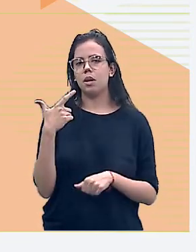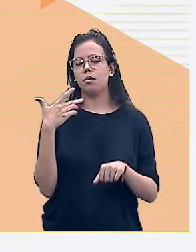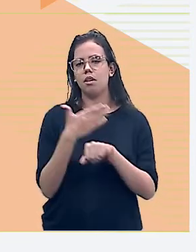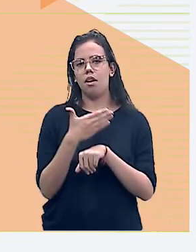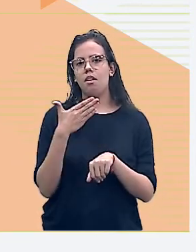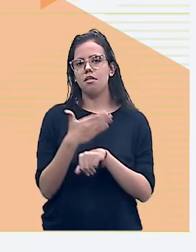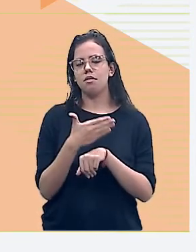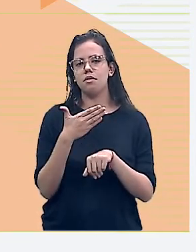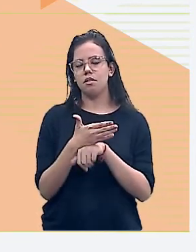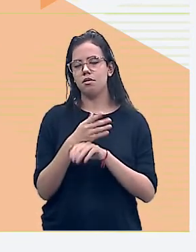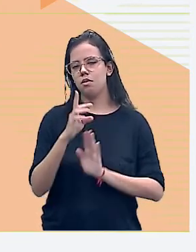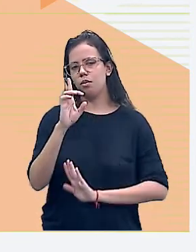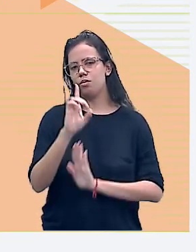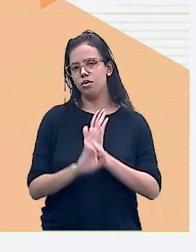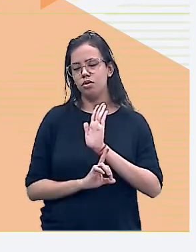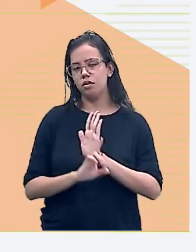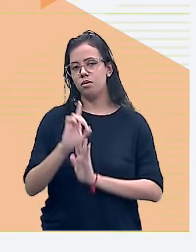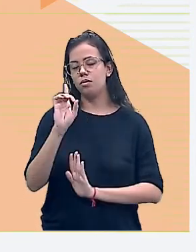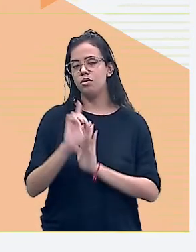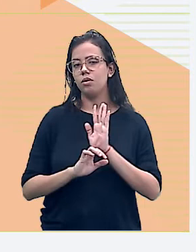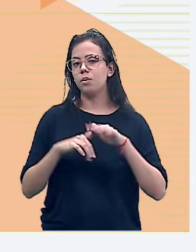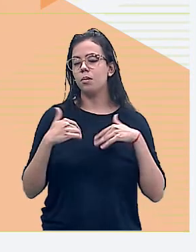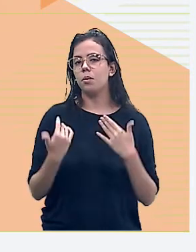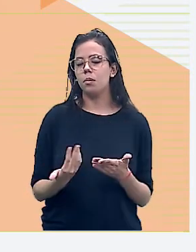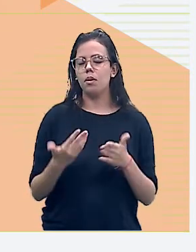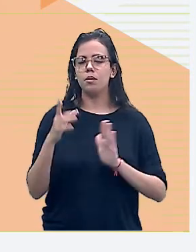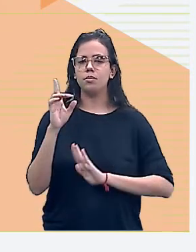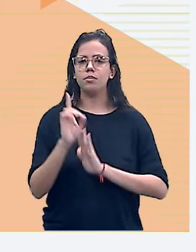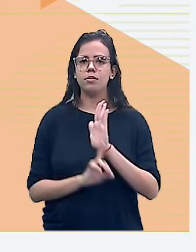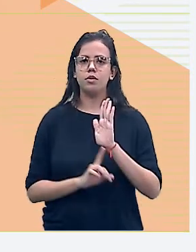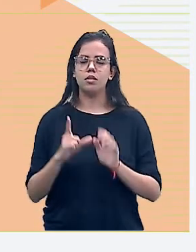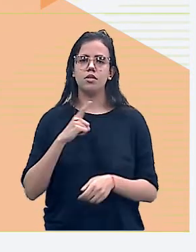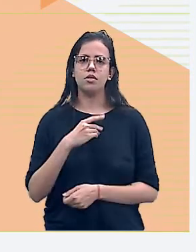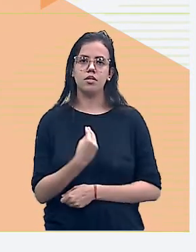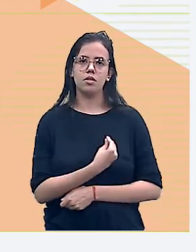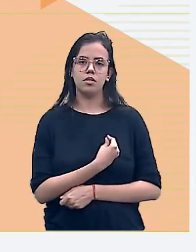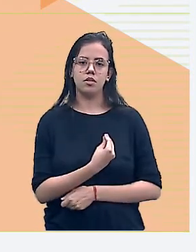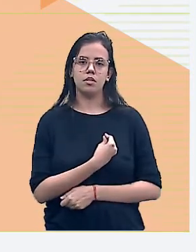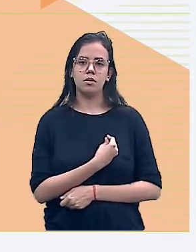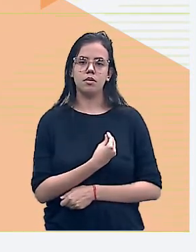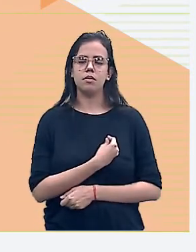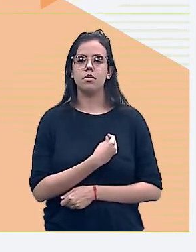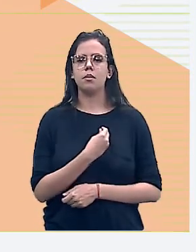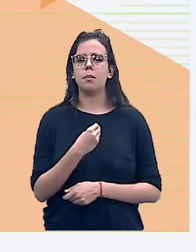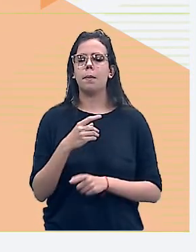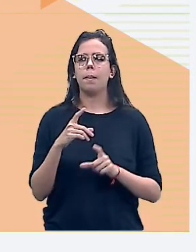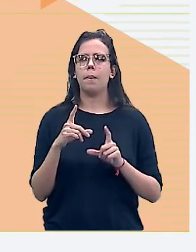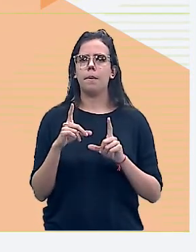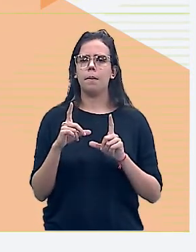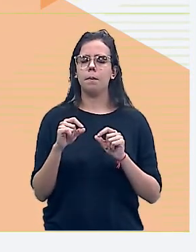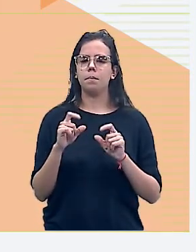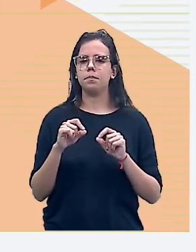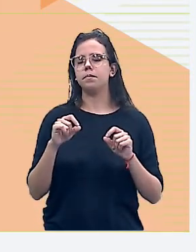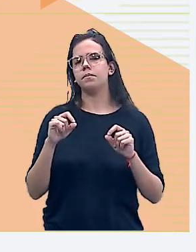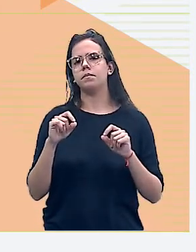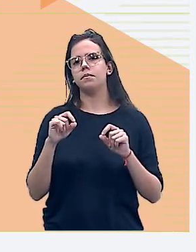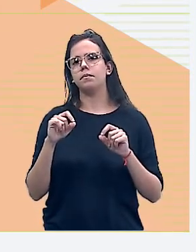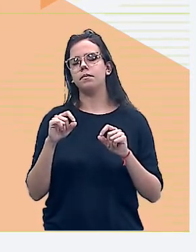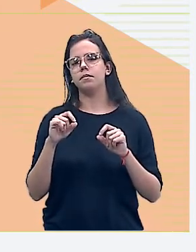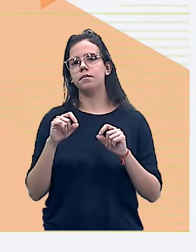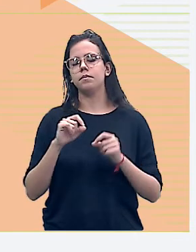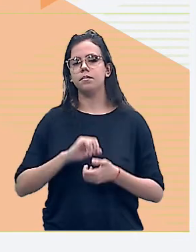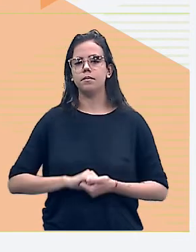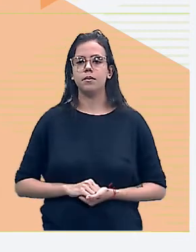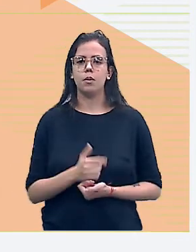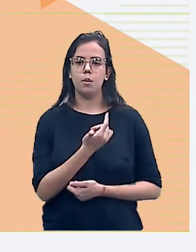não têm acesso a esse direito qual direito o direito está sendo atingido com aquele tema de redação outro